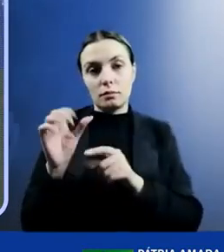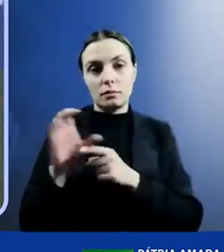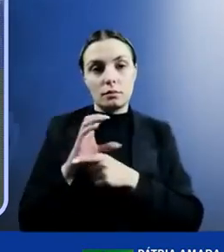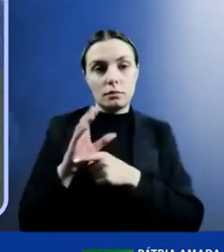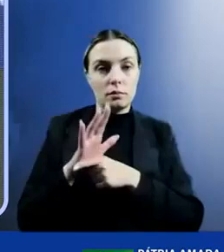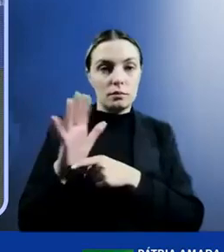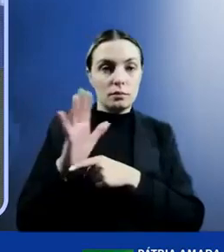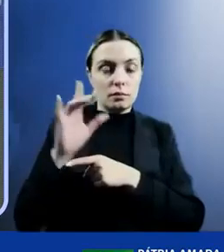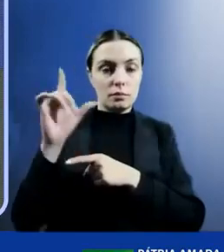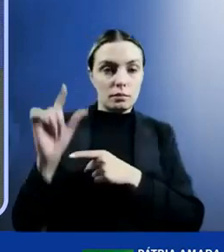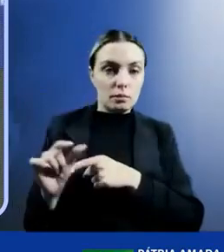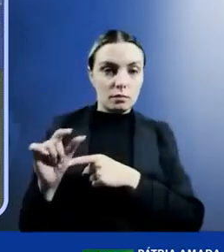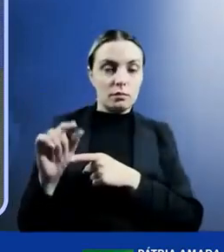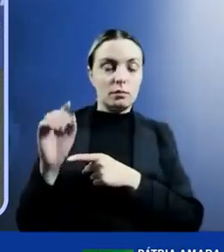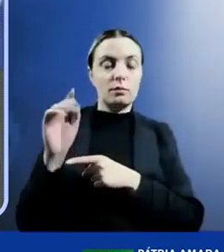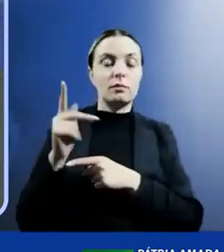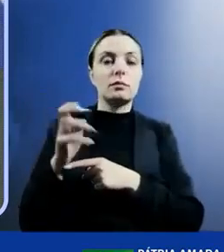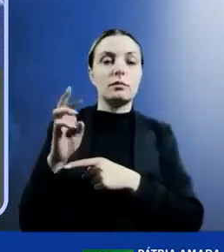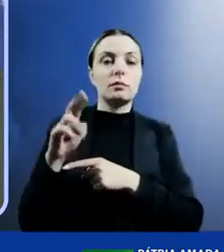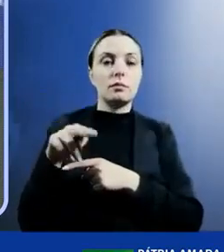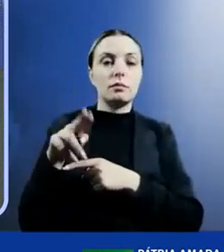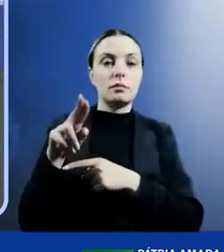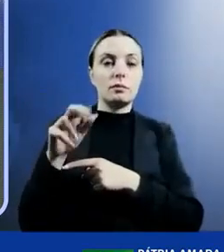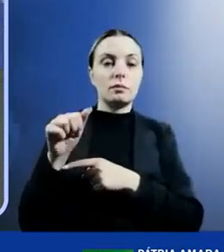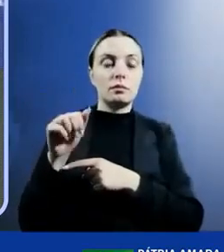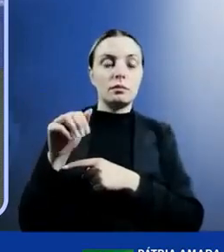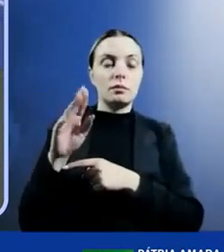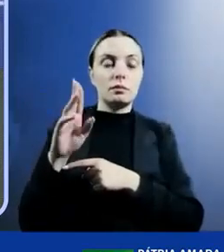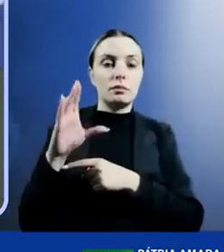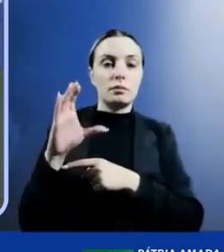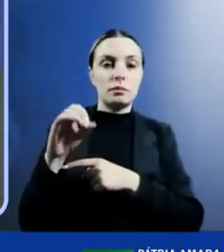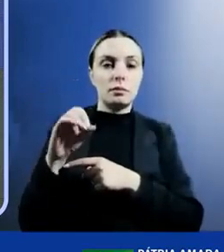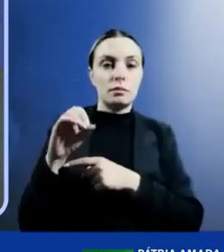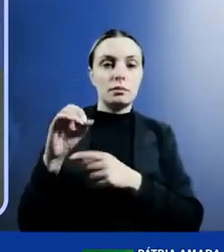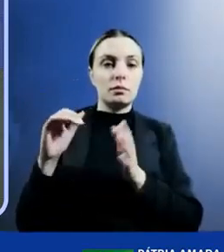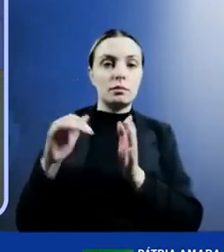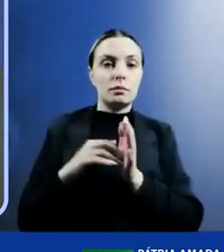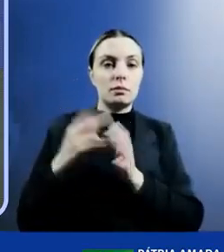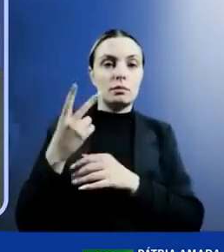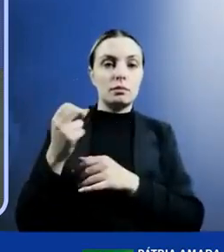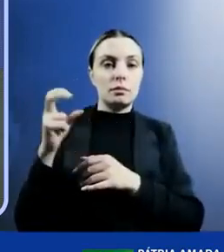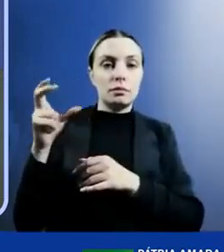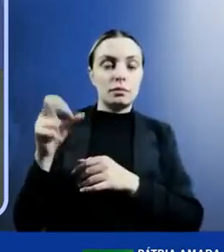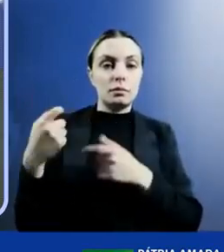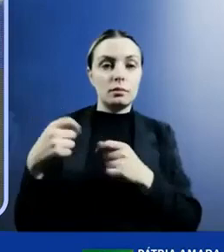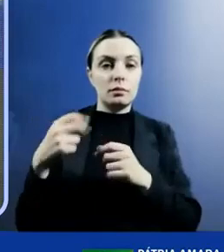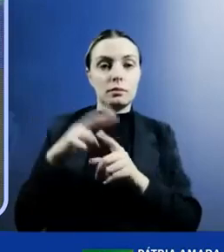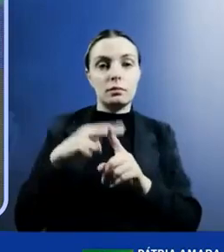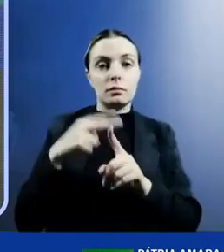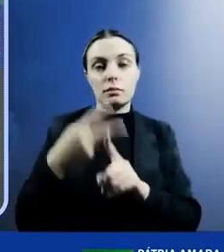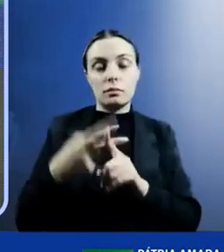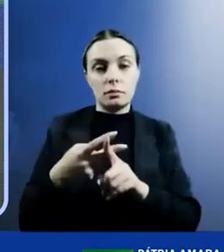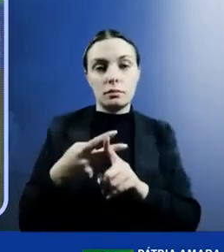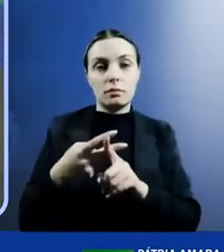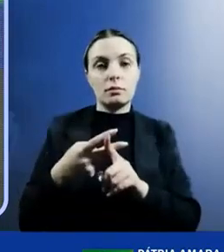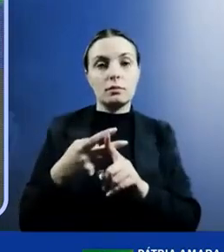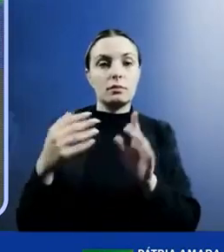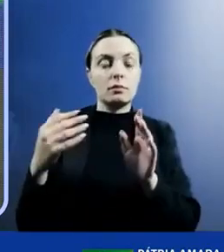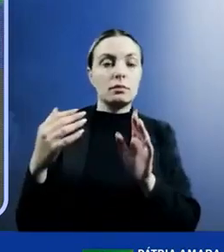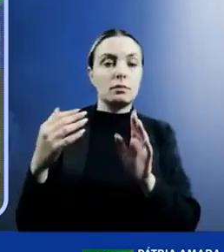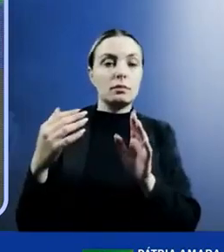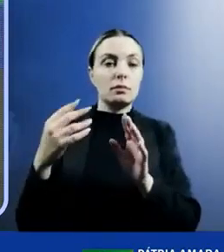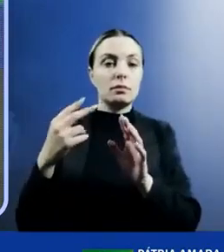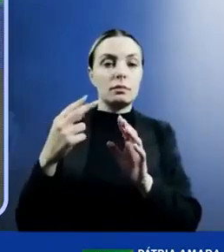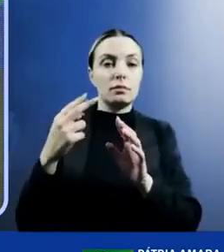está comprometido com o net zero até 2050, nós vamos precisar multiplicar por 4 aquilo que é a